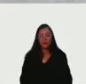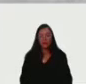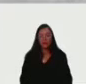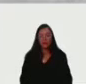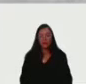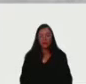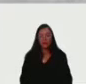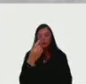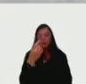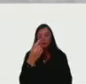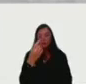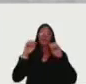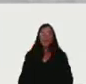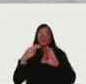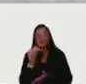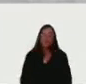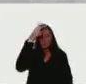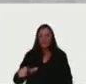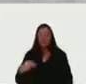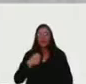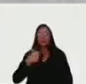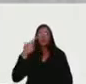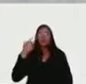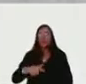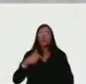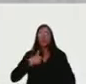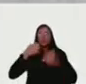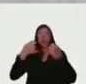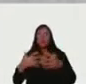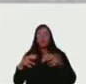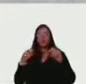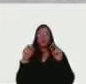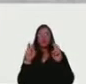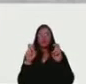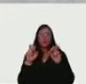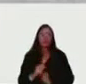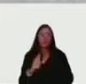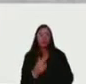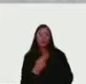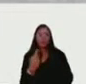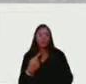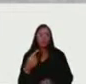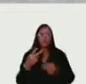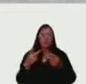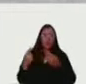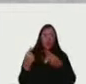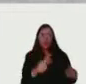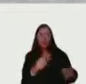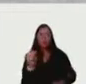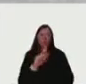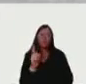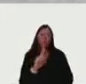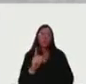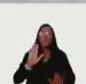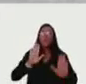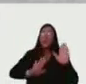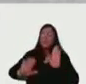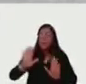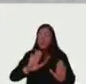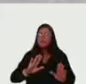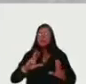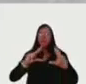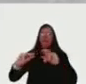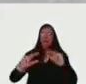novamente sobre isso. Então, não tem ninguém aqui nessa casa contrário. Então, cuidado com essas conversas, que elas vêm